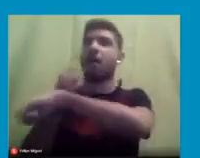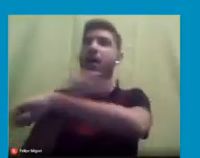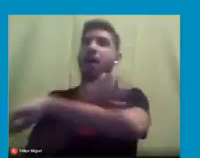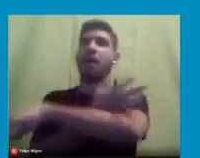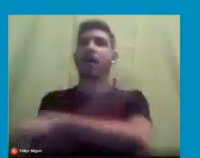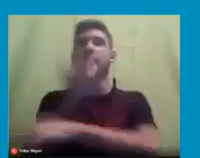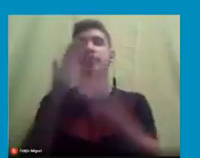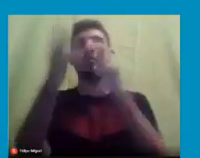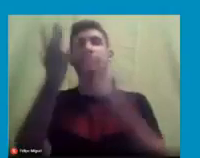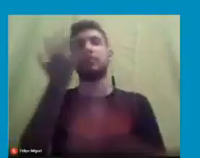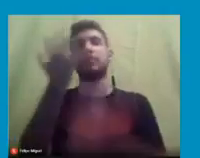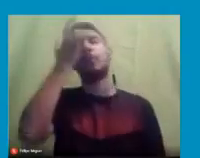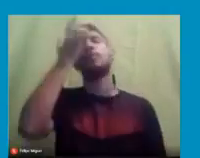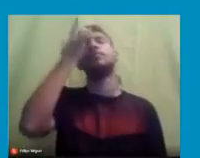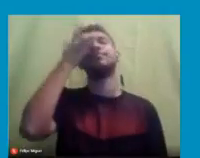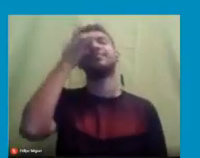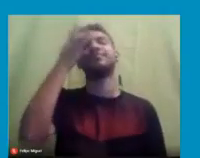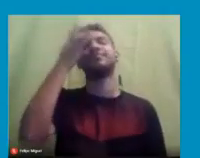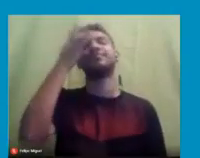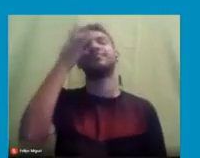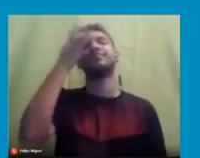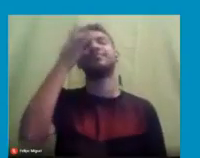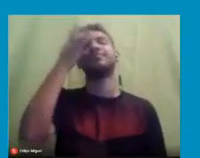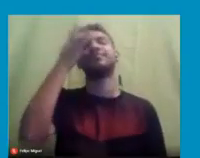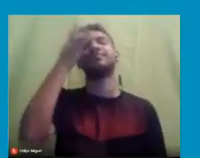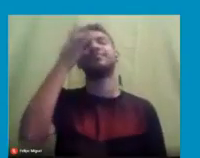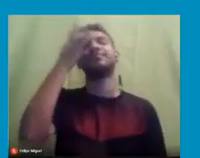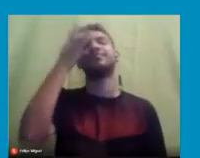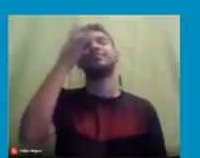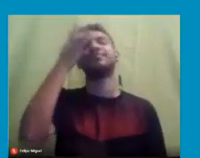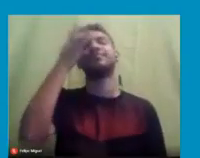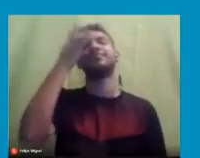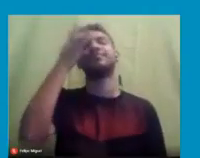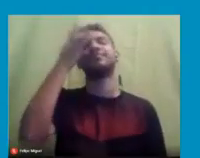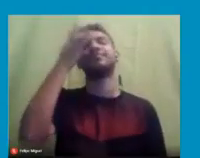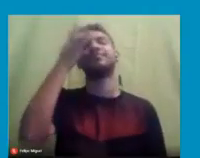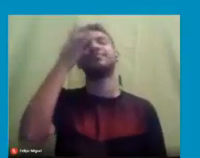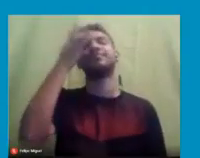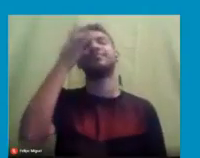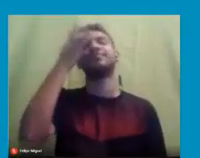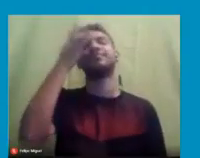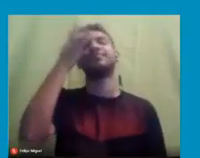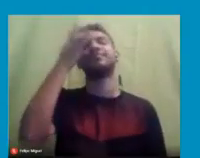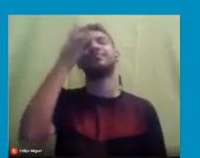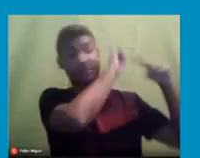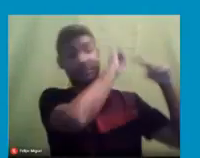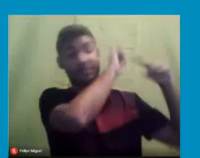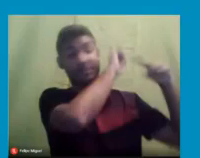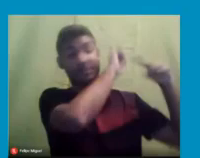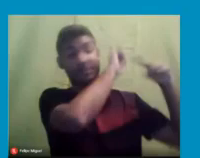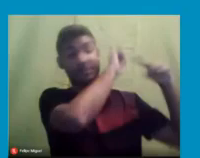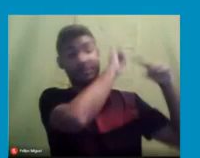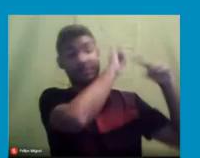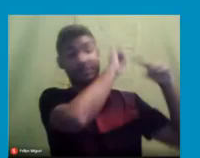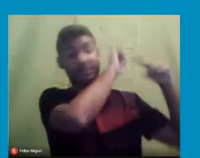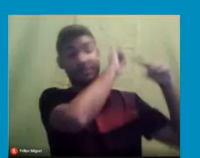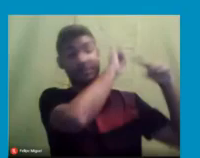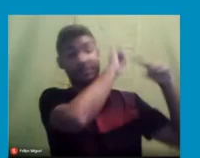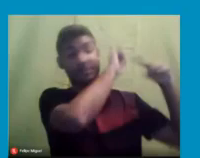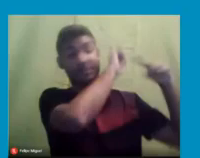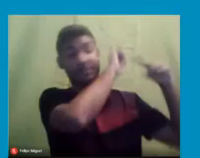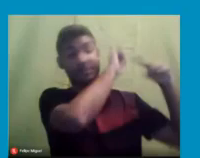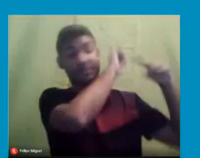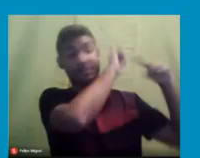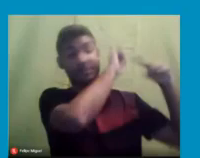aquilo na cabeça, e hoje, quando eu vi o Colégio Levanta Contigo, me lembrei dessa sua fala. E realmente foi o que aconteceu. Realmente